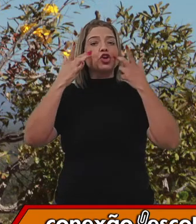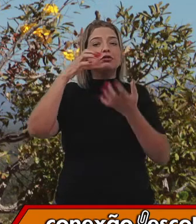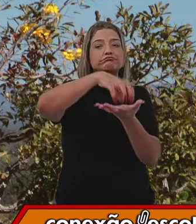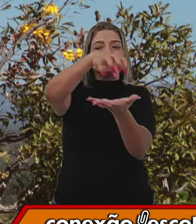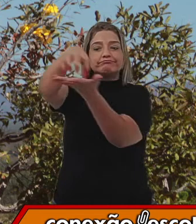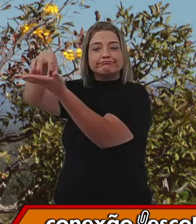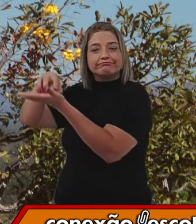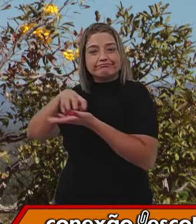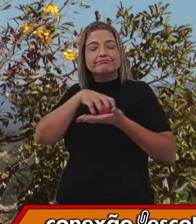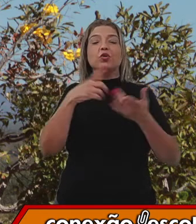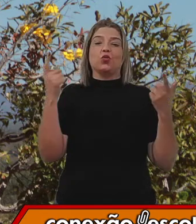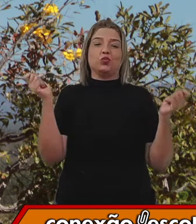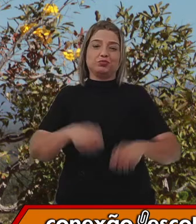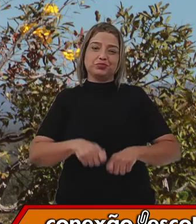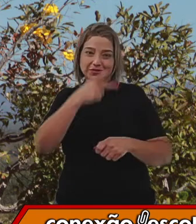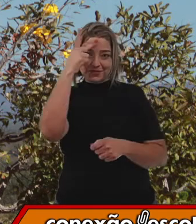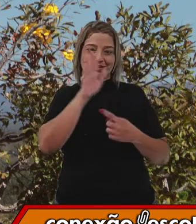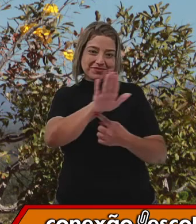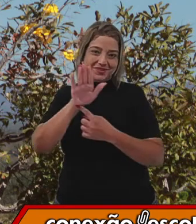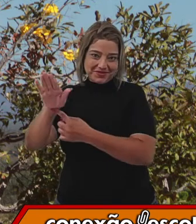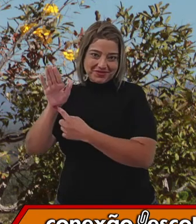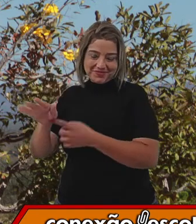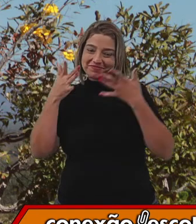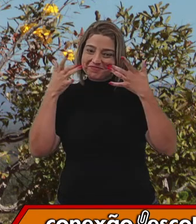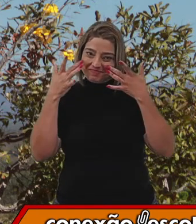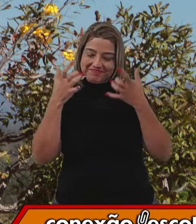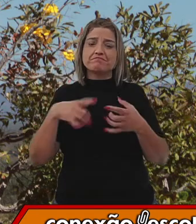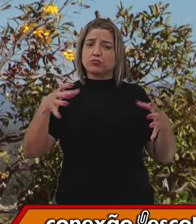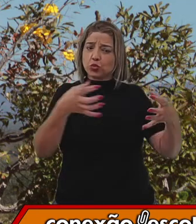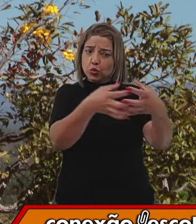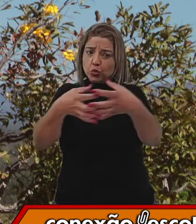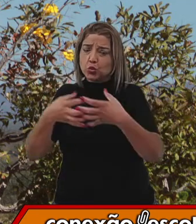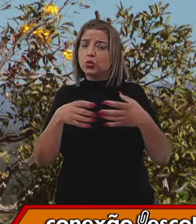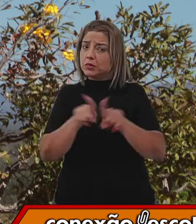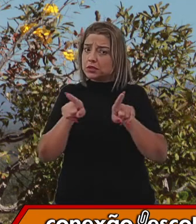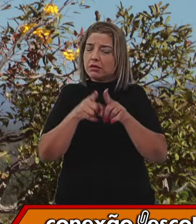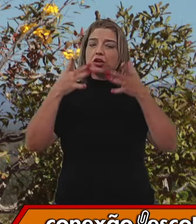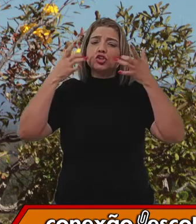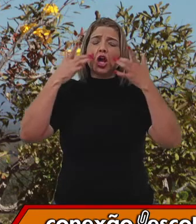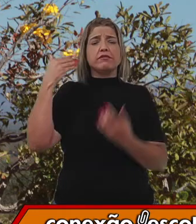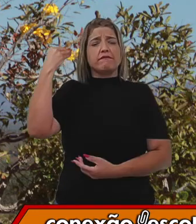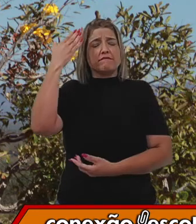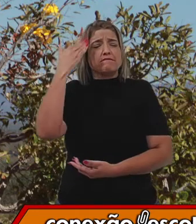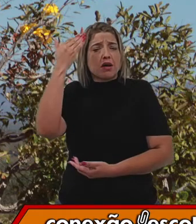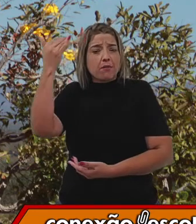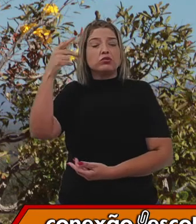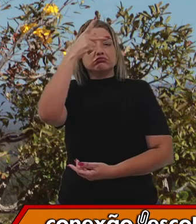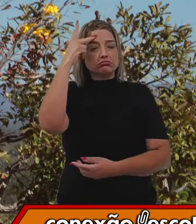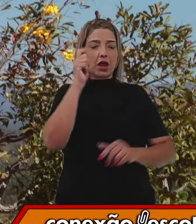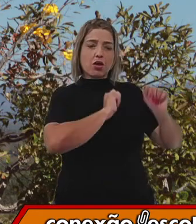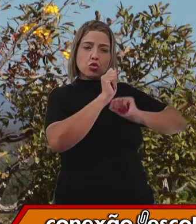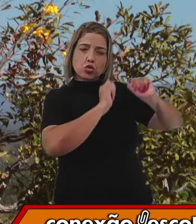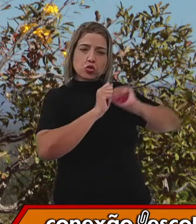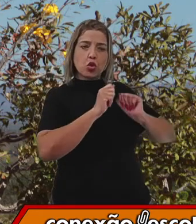dos espetáculos. É grande também o número de grupos teatrais. formados por atores e outras pessoas dedicadas à